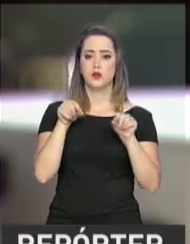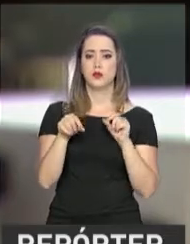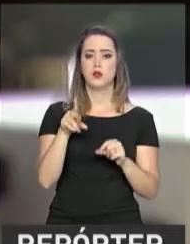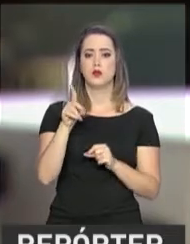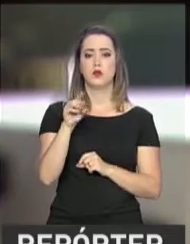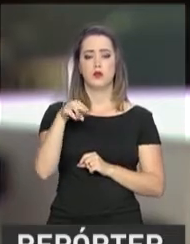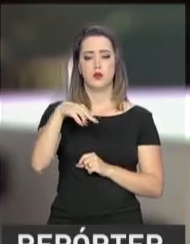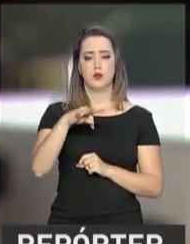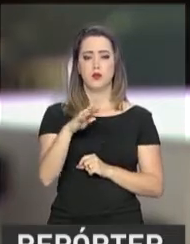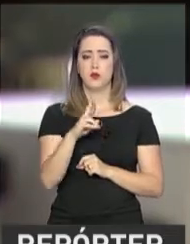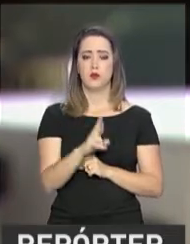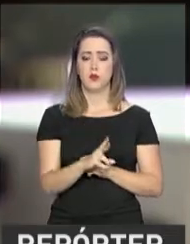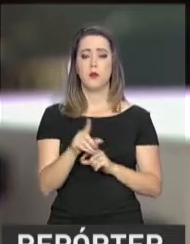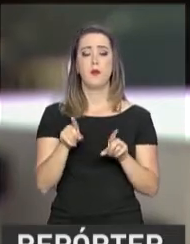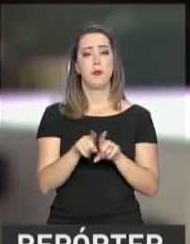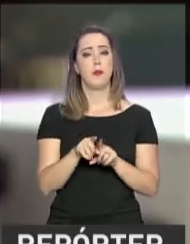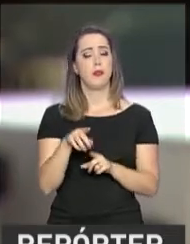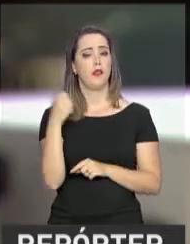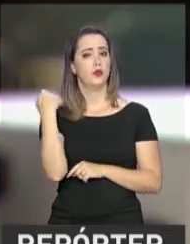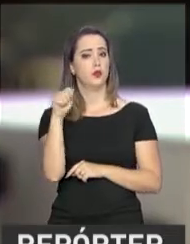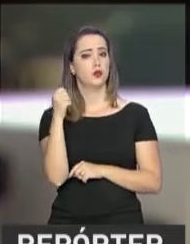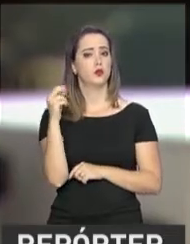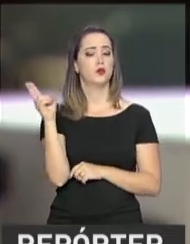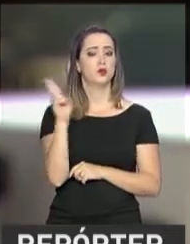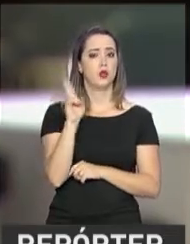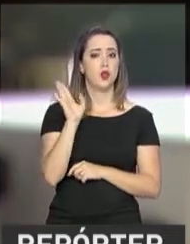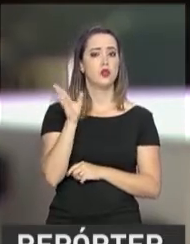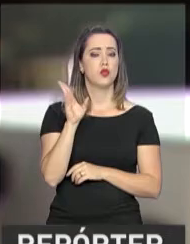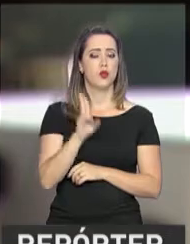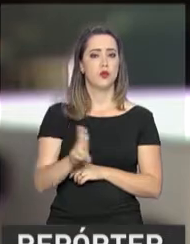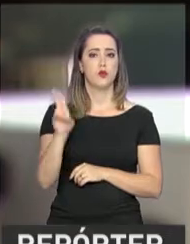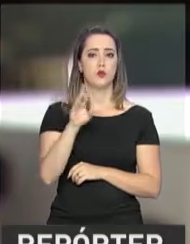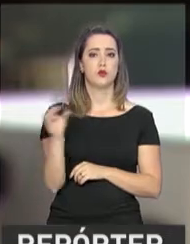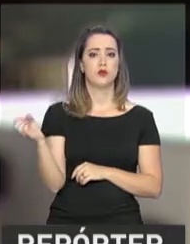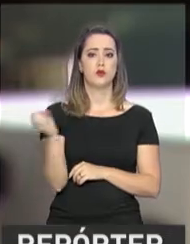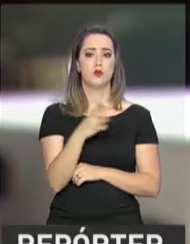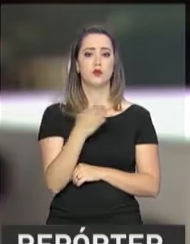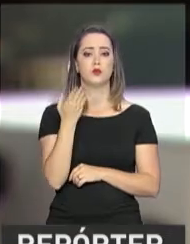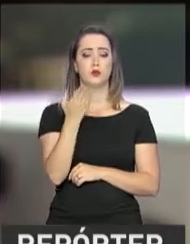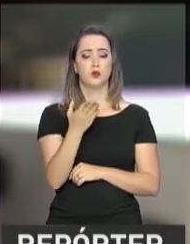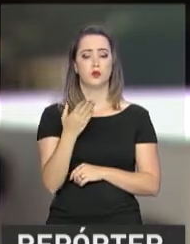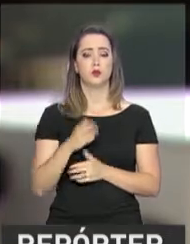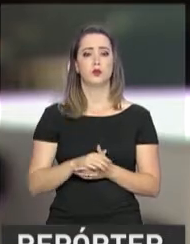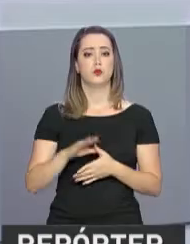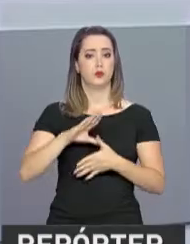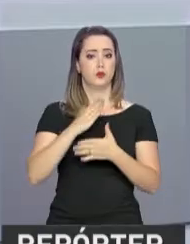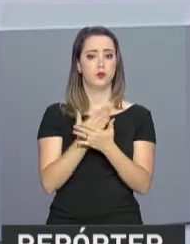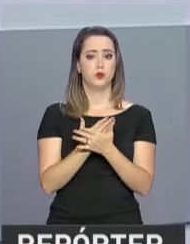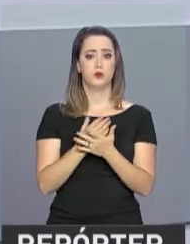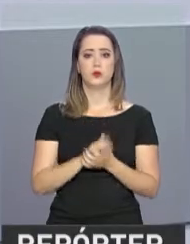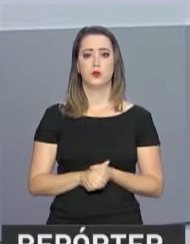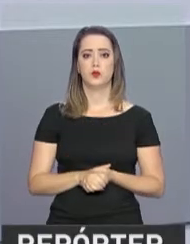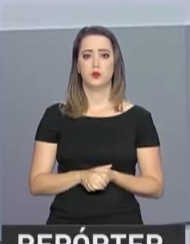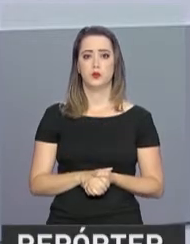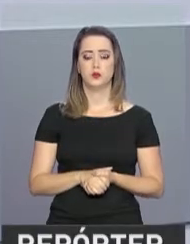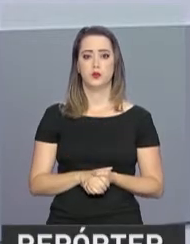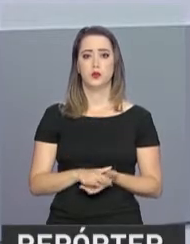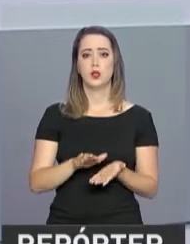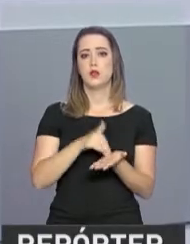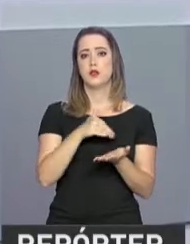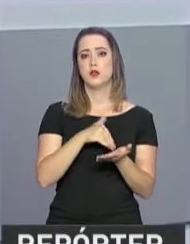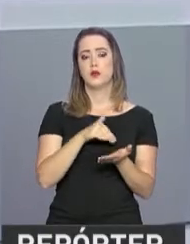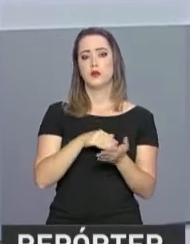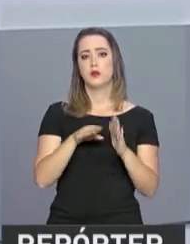pelos fabricantes argentina e uruguai já utilizam as novas placas padrão mercosul as